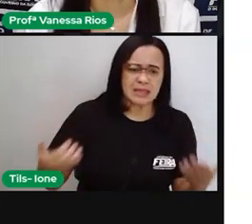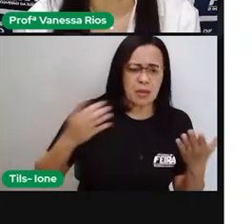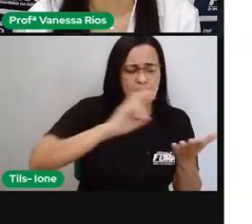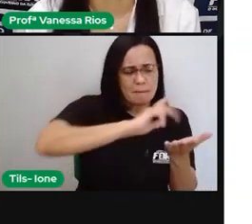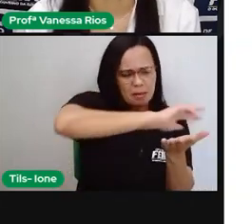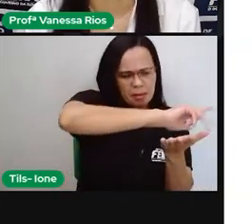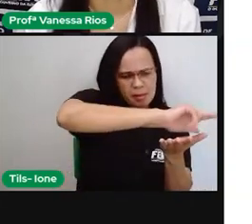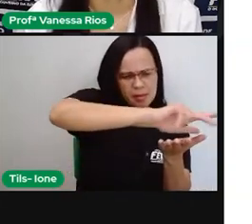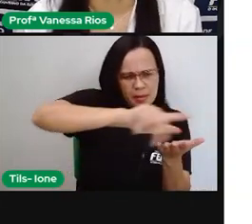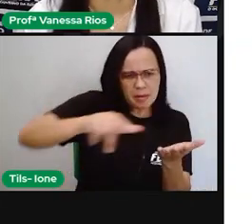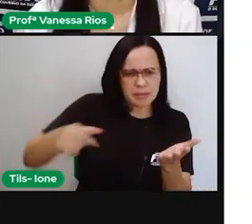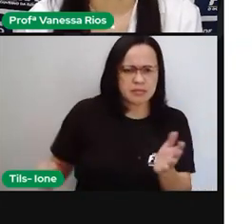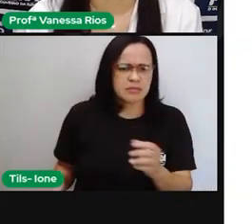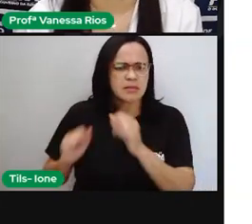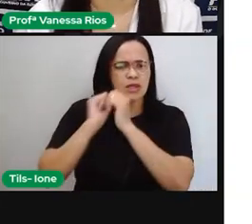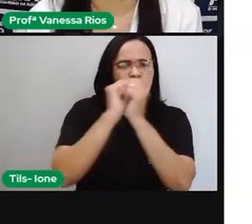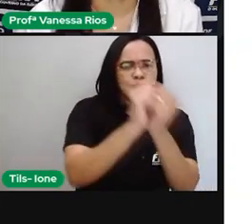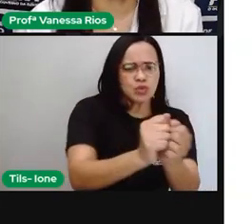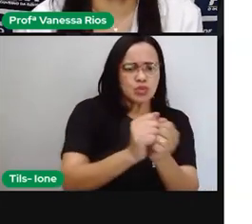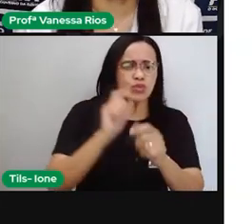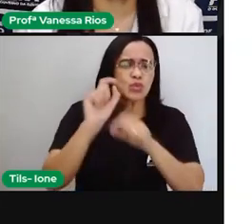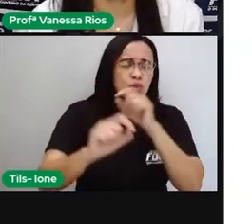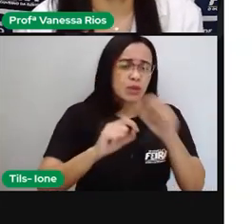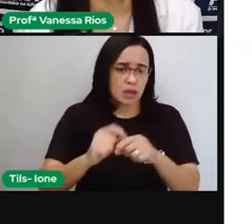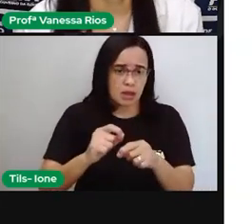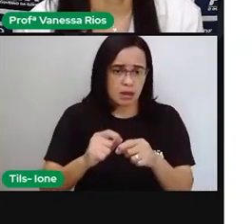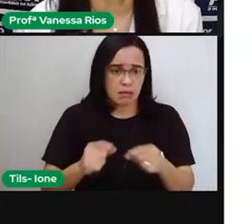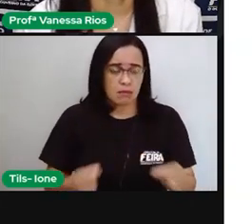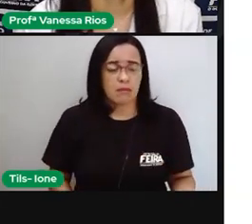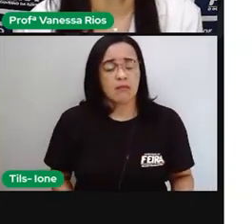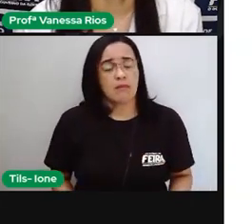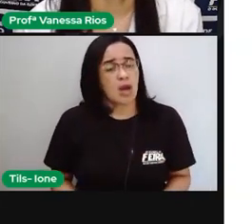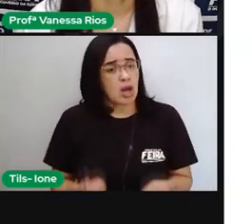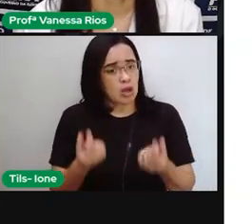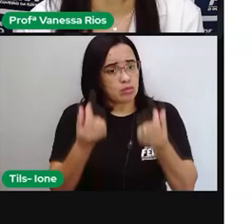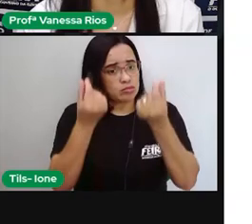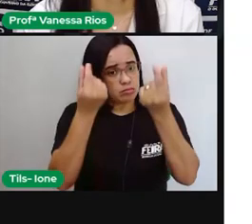importante a gente lembrar que vem toda a riqueza, né, toda